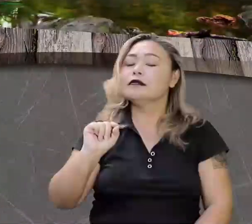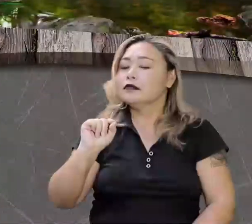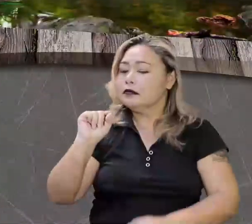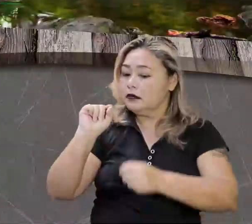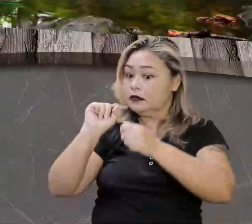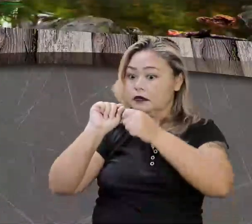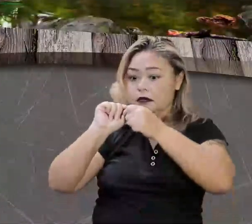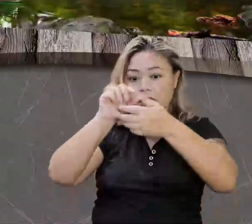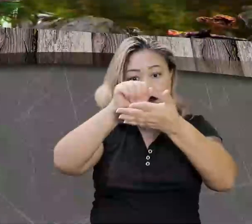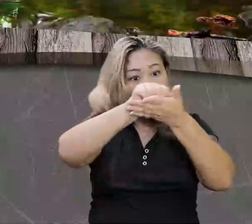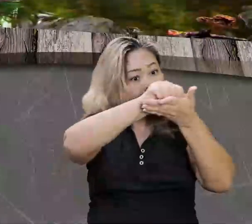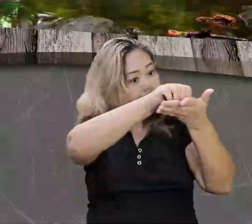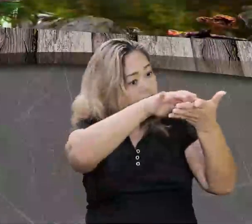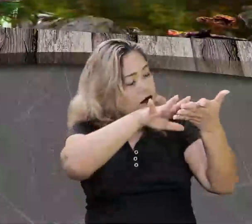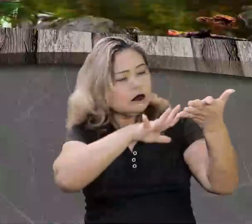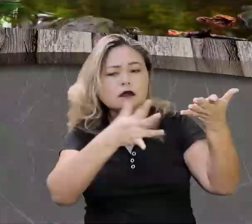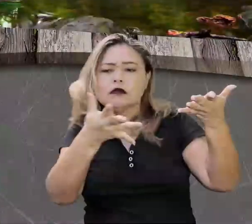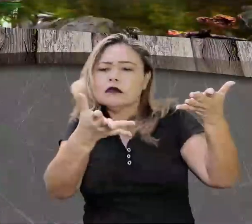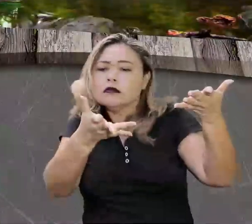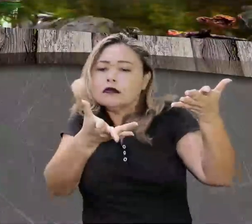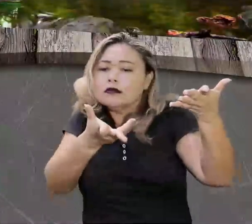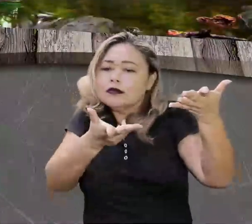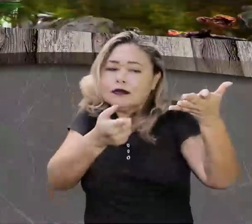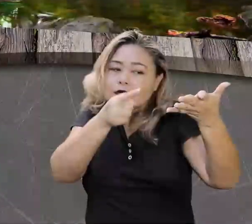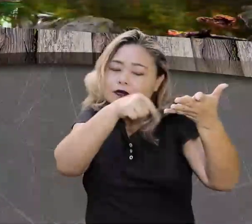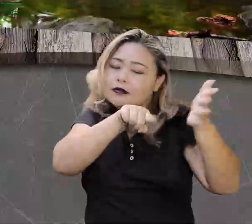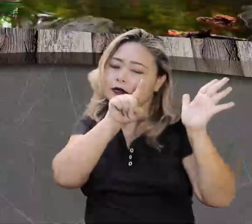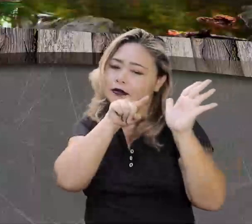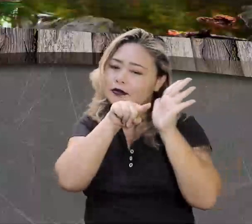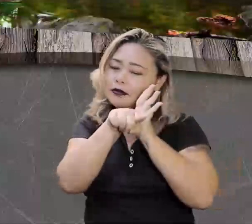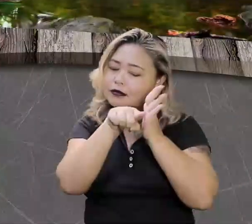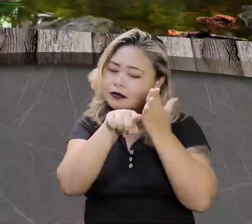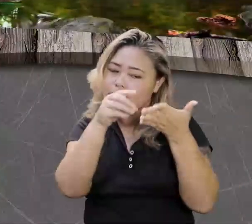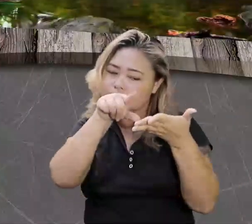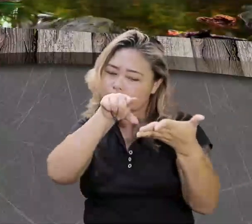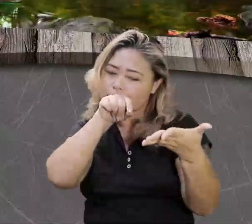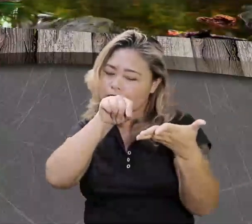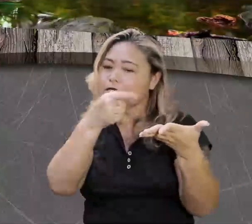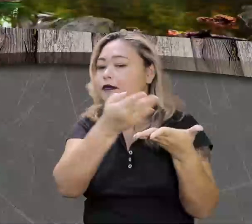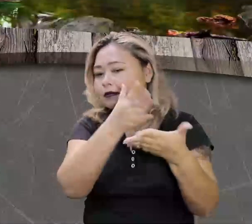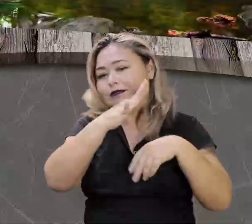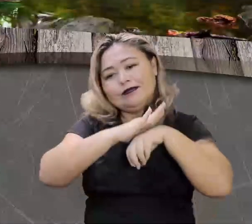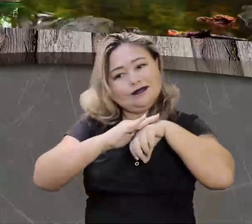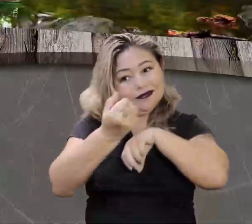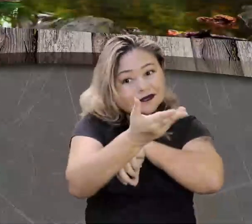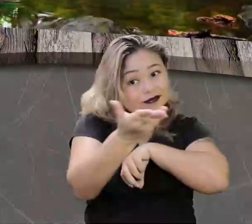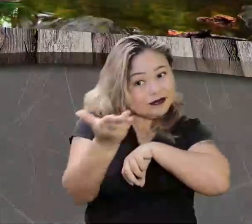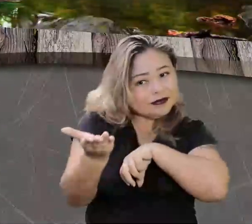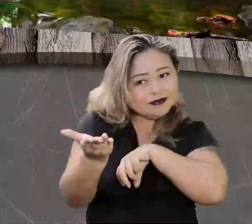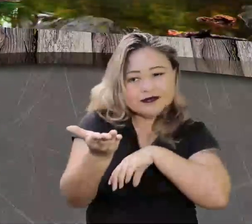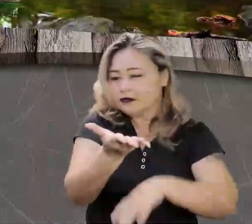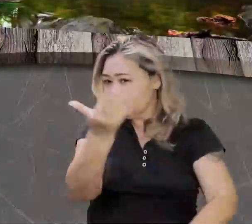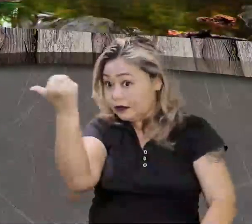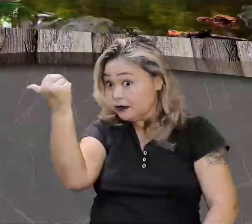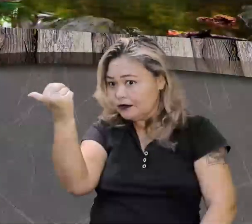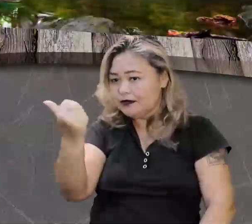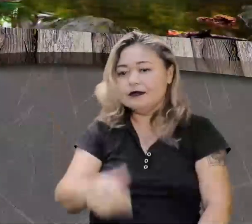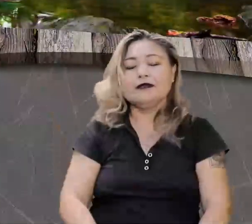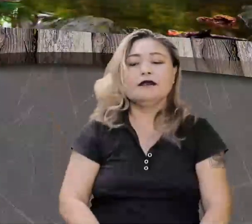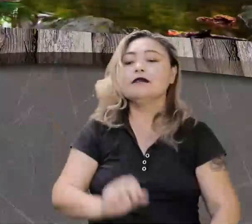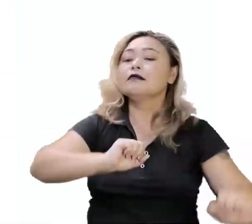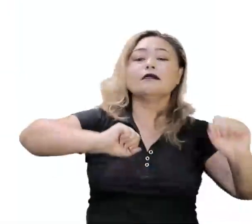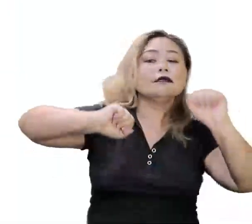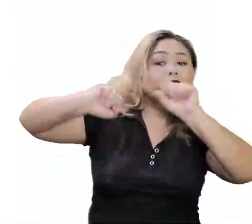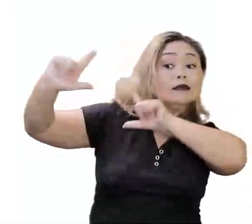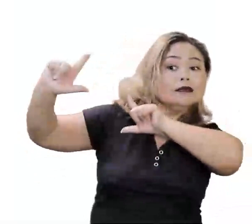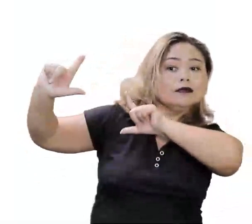aquela atividade maravilhosa, questões que a gente separou com muito carinho para você, tá bom? Vamos lá?